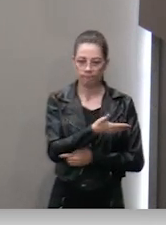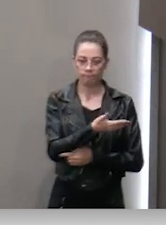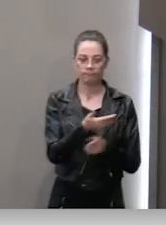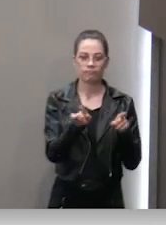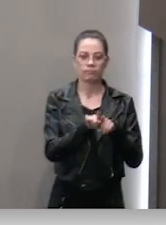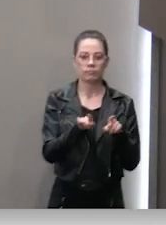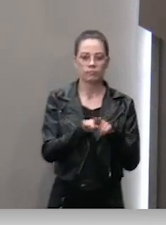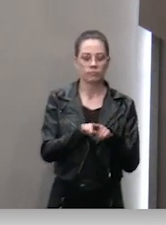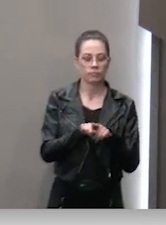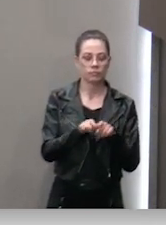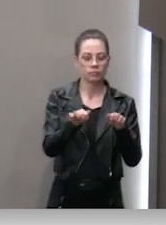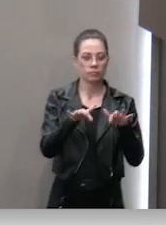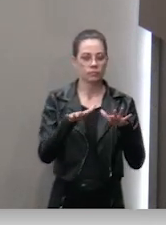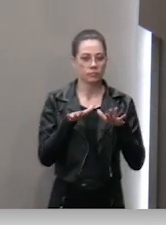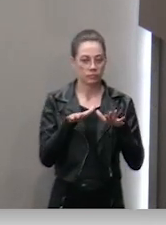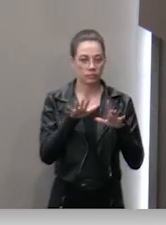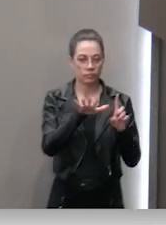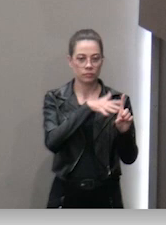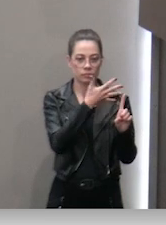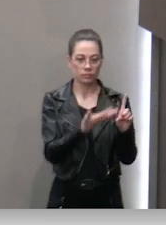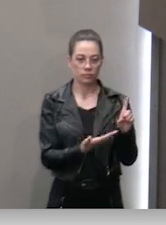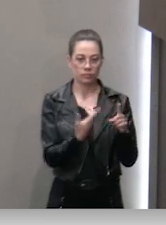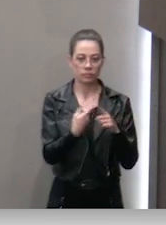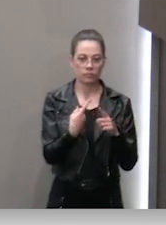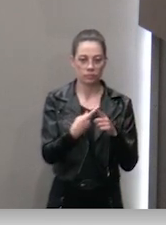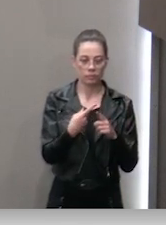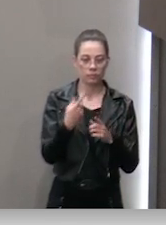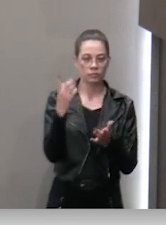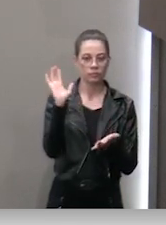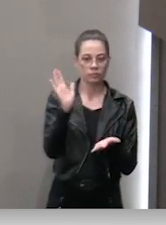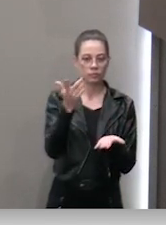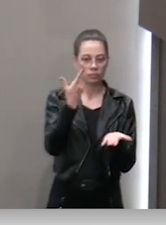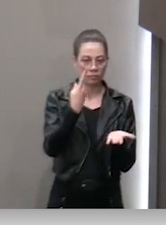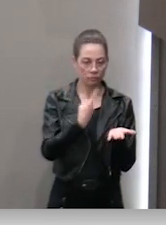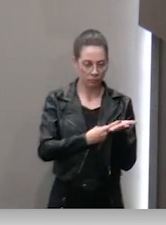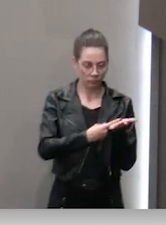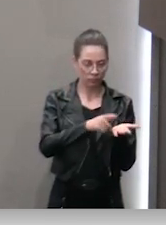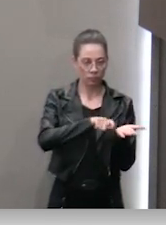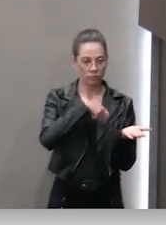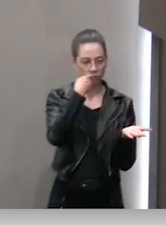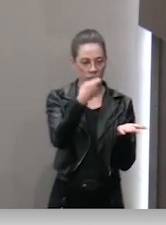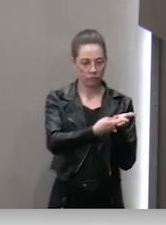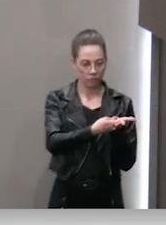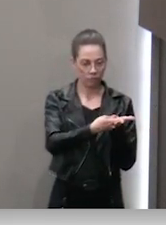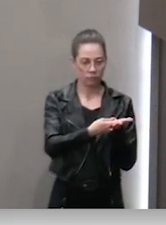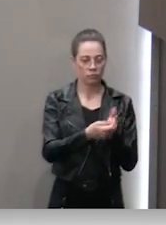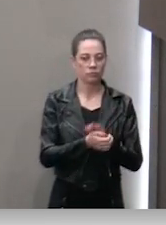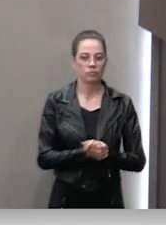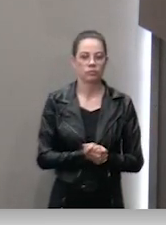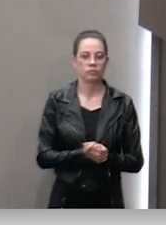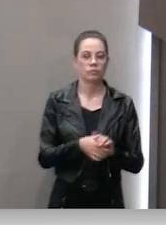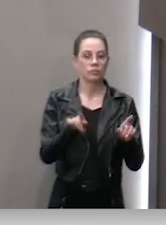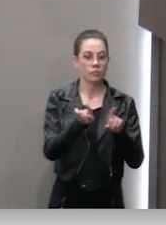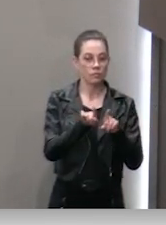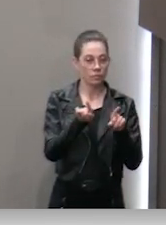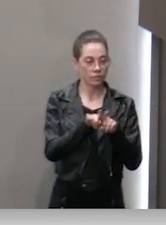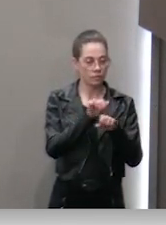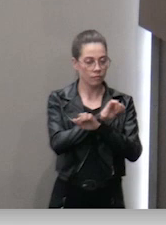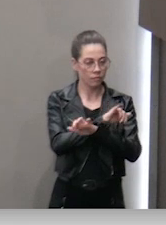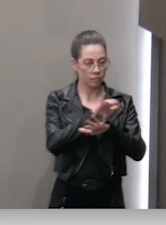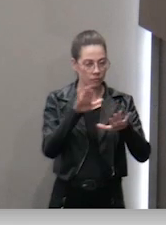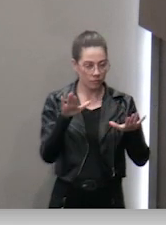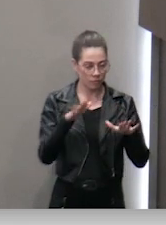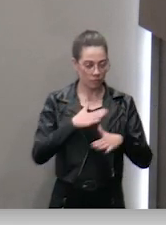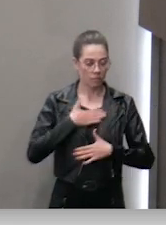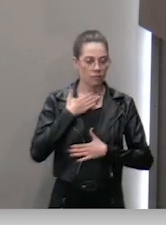à presente sessão solene devido a compromissos previamente agendados. Ele expressa seus votos